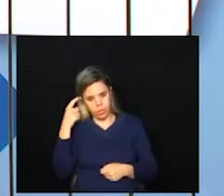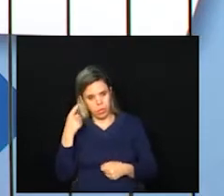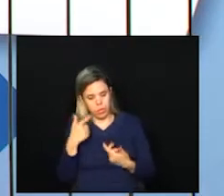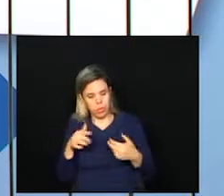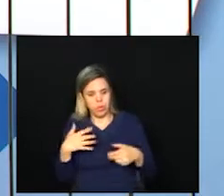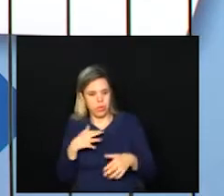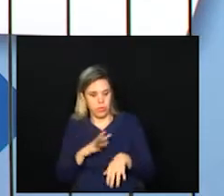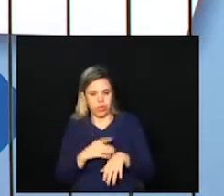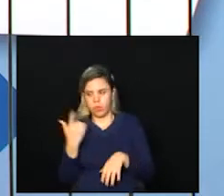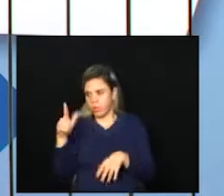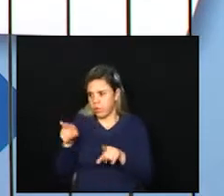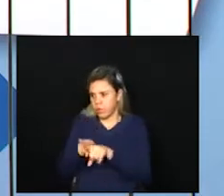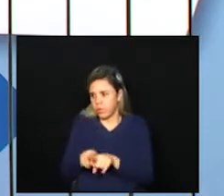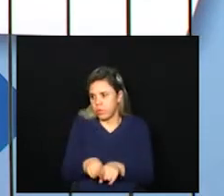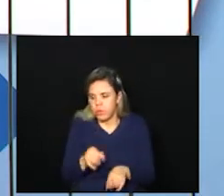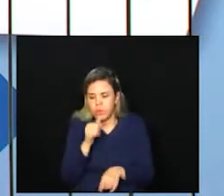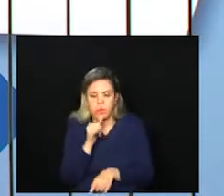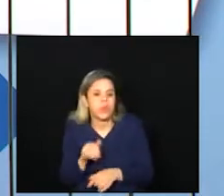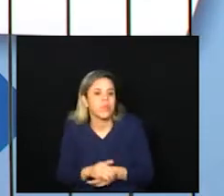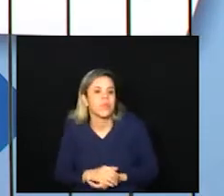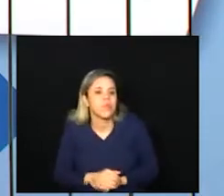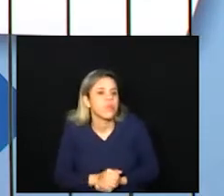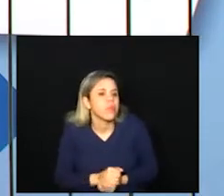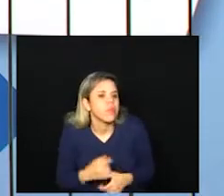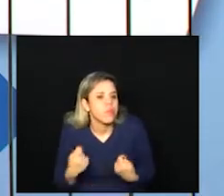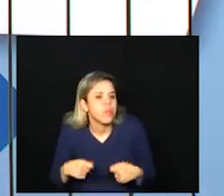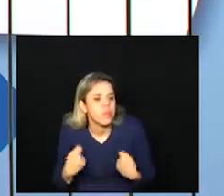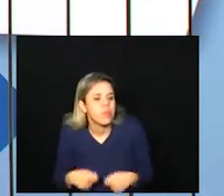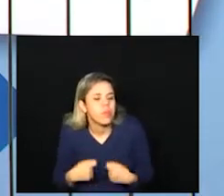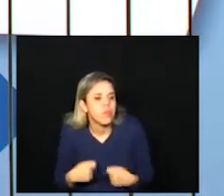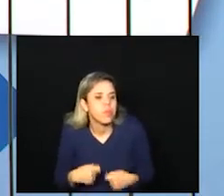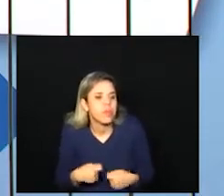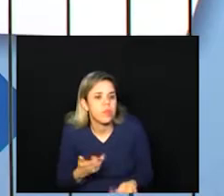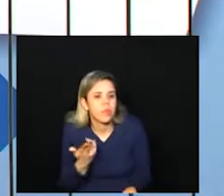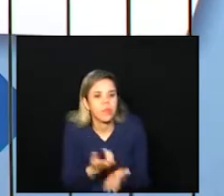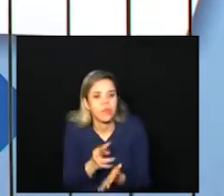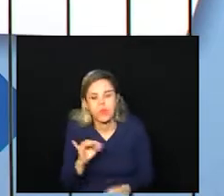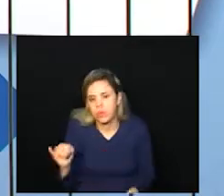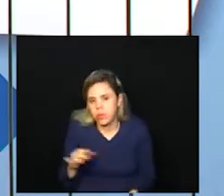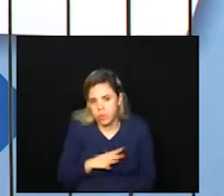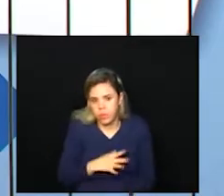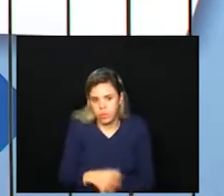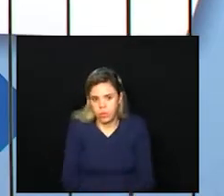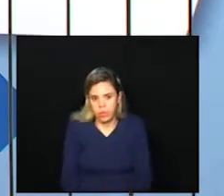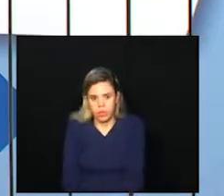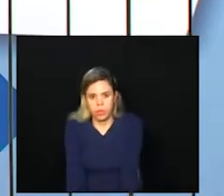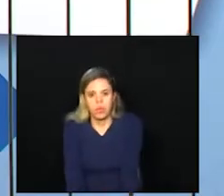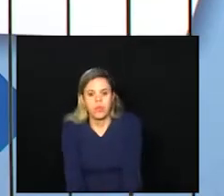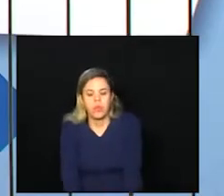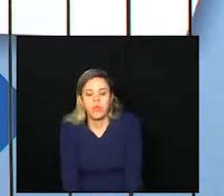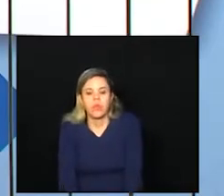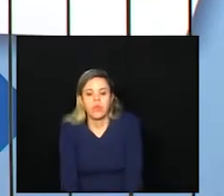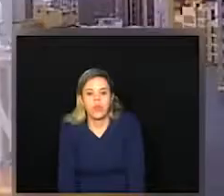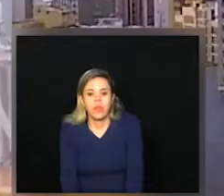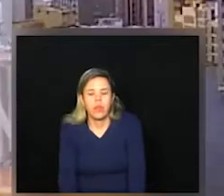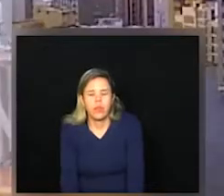outras doenças que precisam de leitos de UTI na cidade.